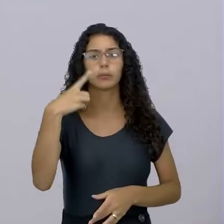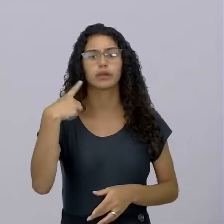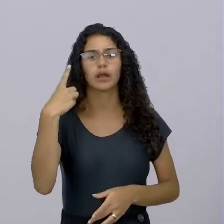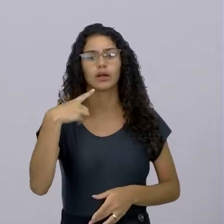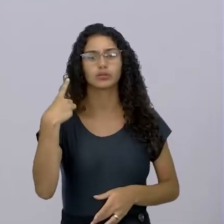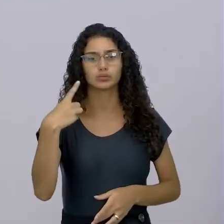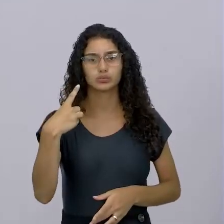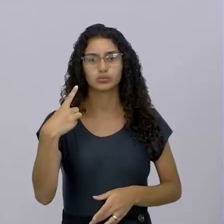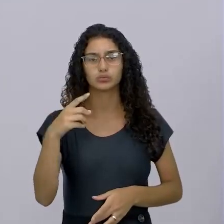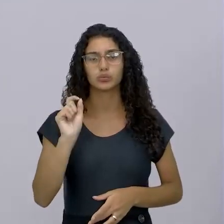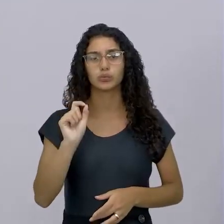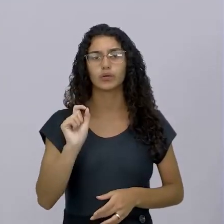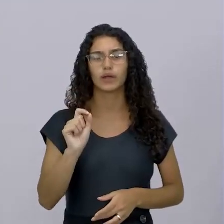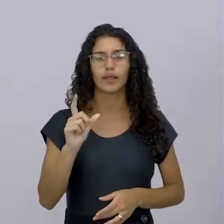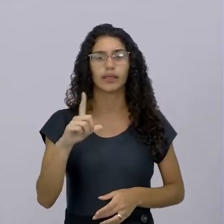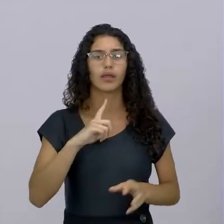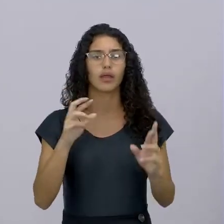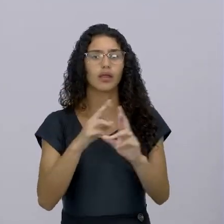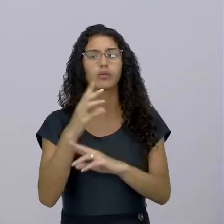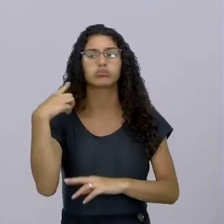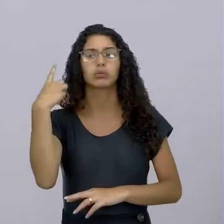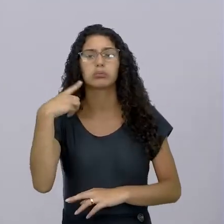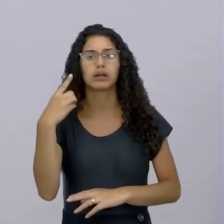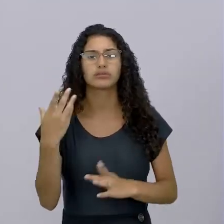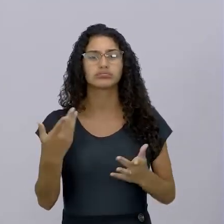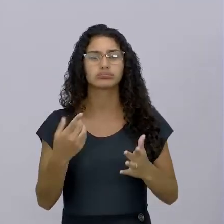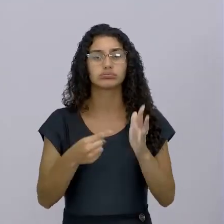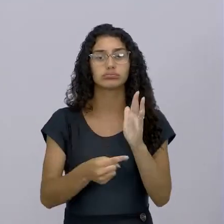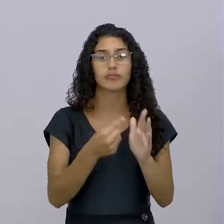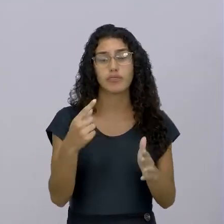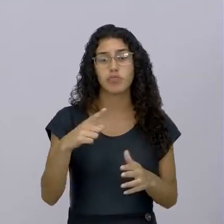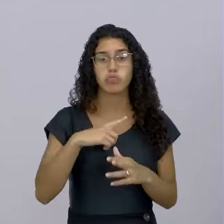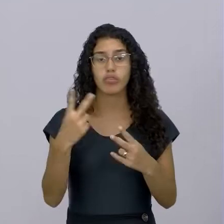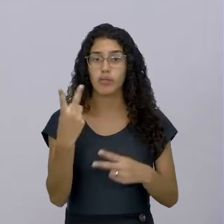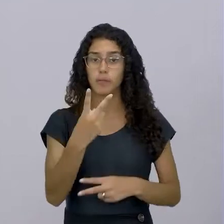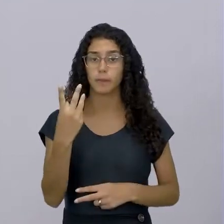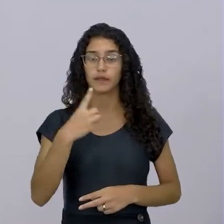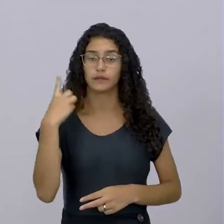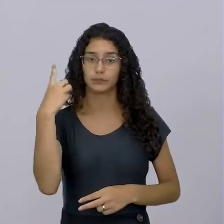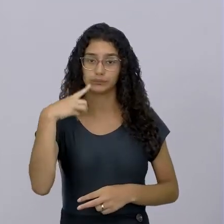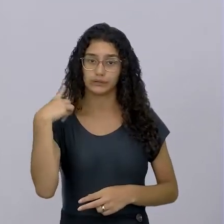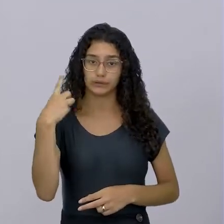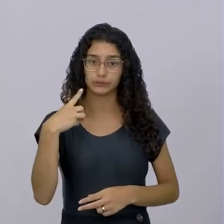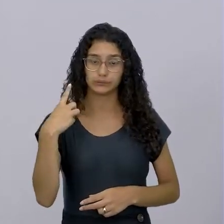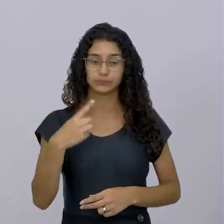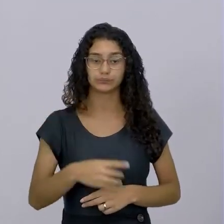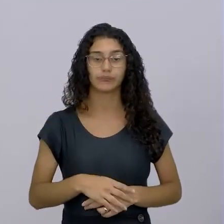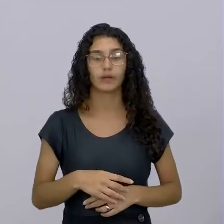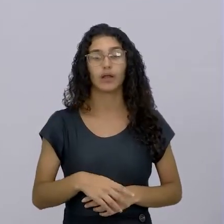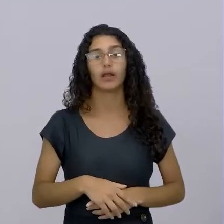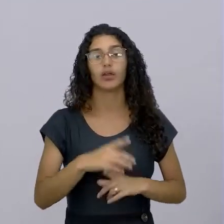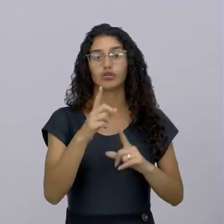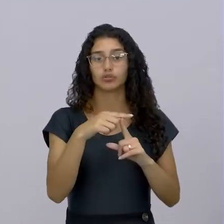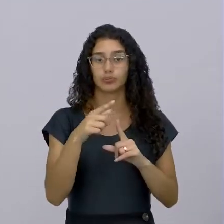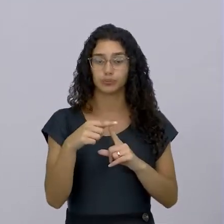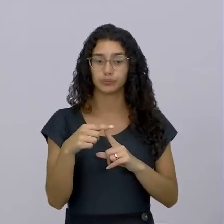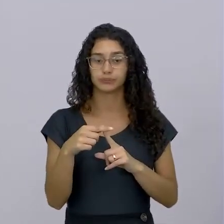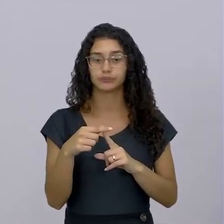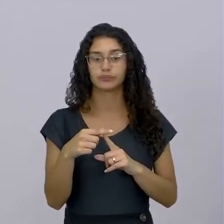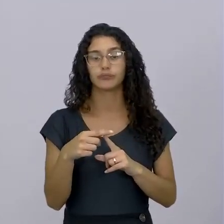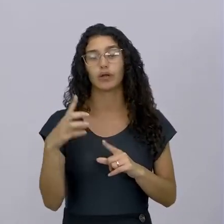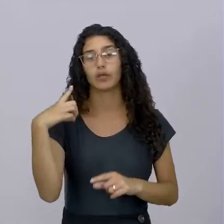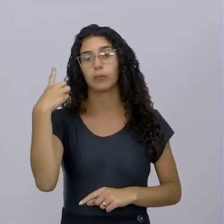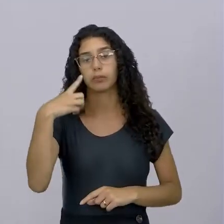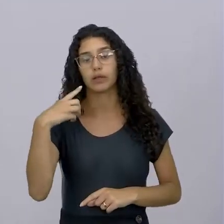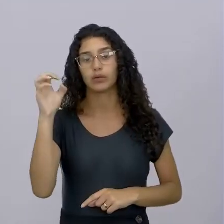deputado? Né? O que tem a ver o deputado? Então, em primeiro lugar, tem dois deputados. Dois tipos de deputado, aliás. Tem o